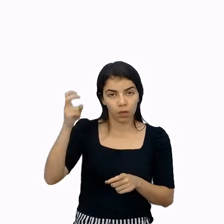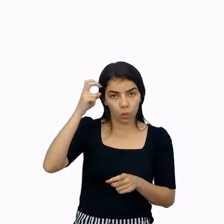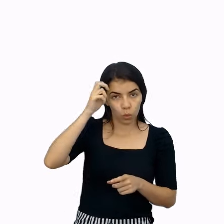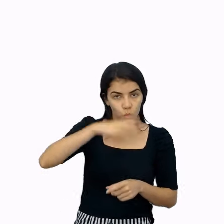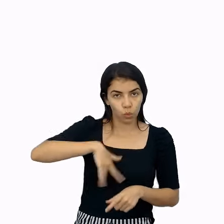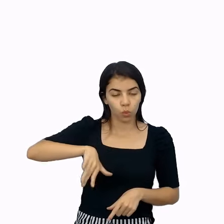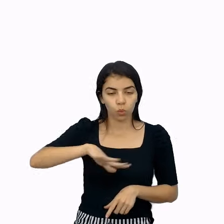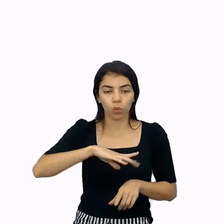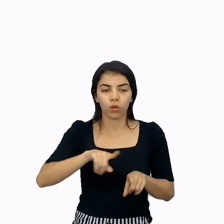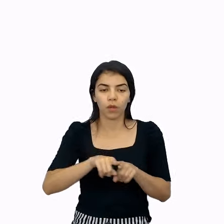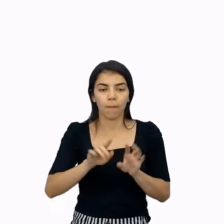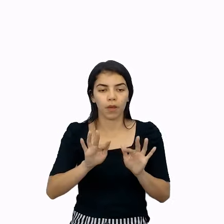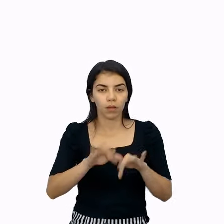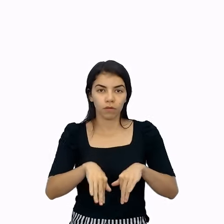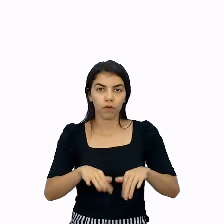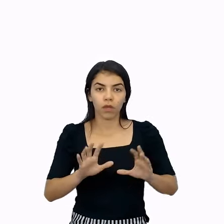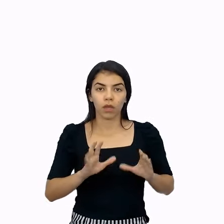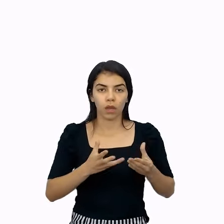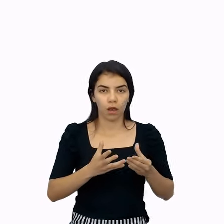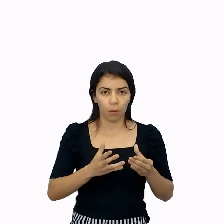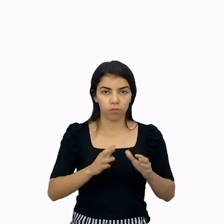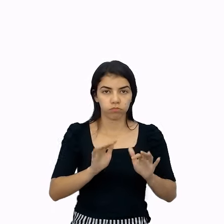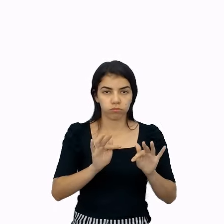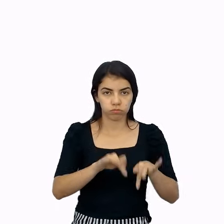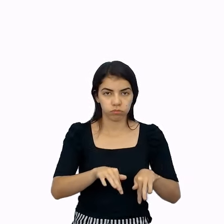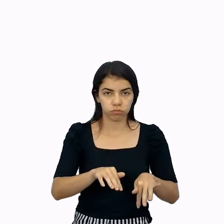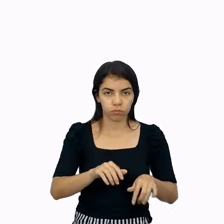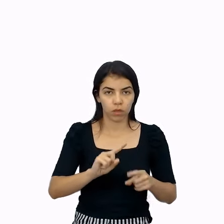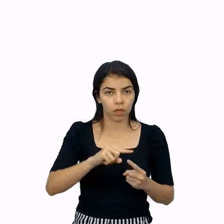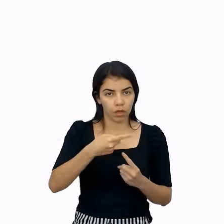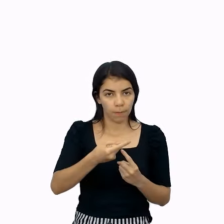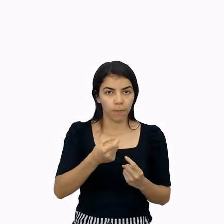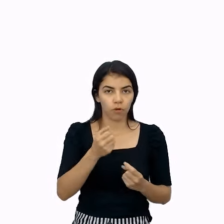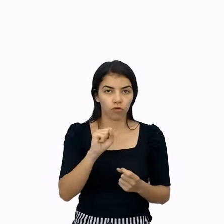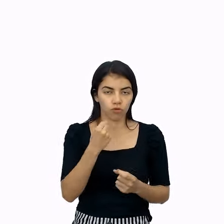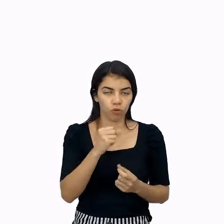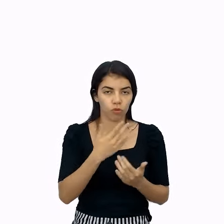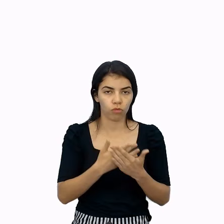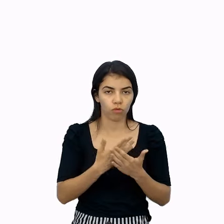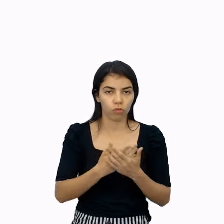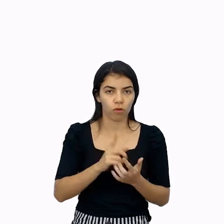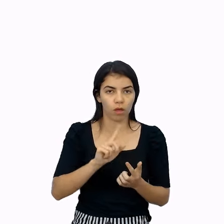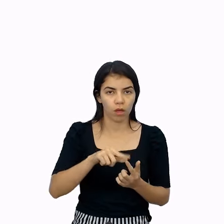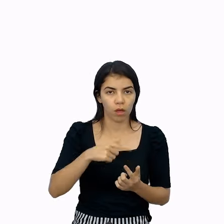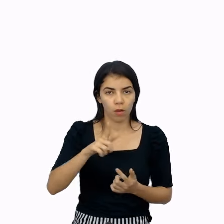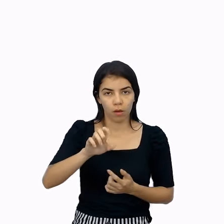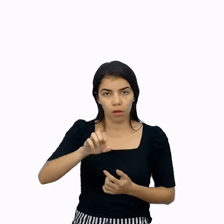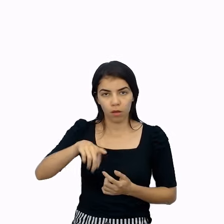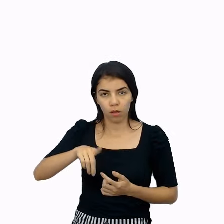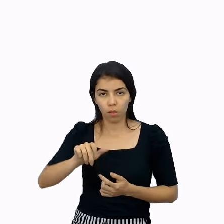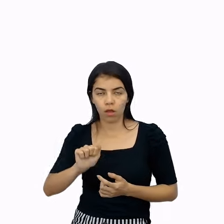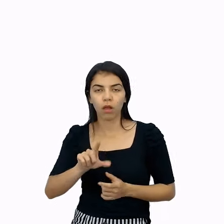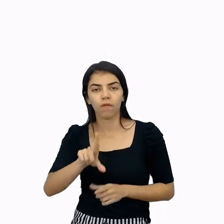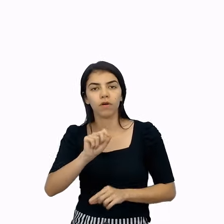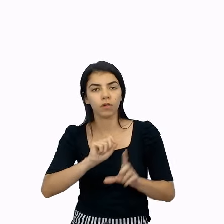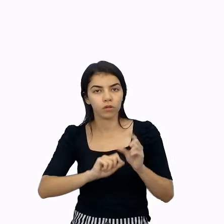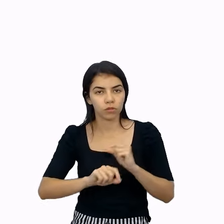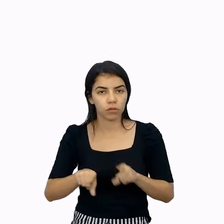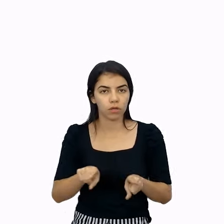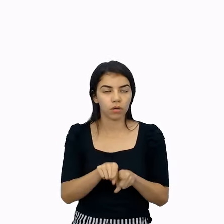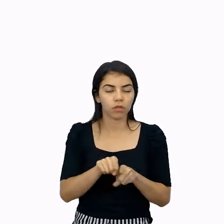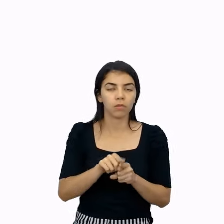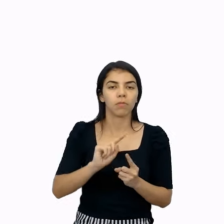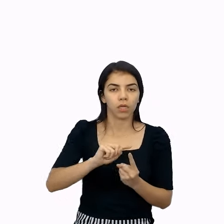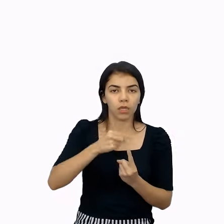haverá, no final do conjunto das 8 aulas, a retextualização de uma lenda que será selecionada a partir, né,